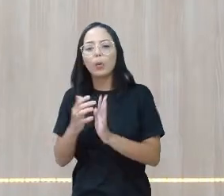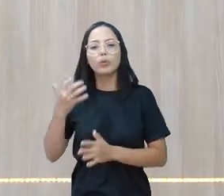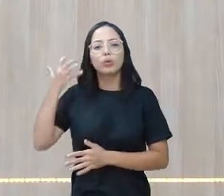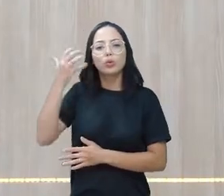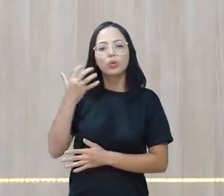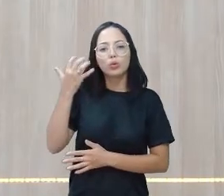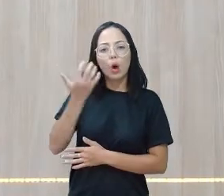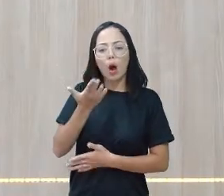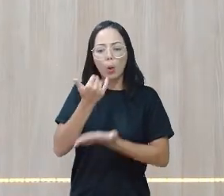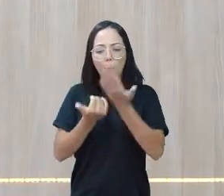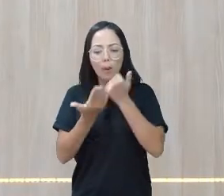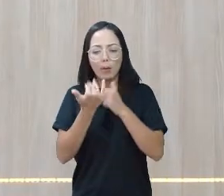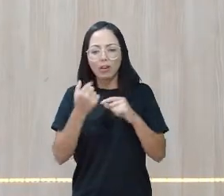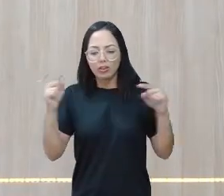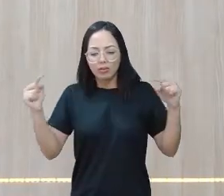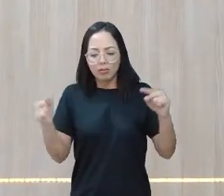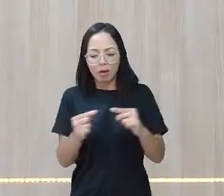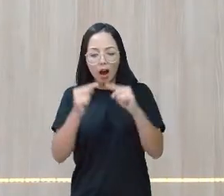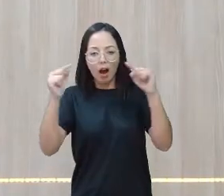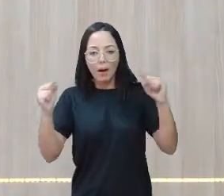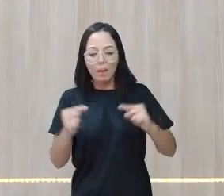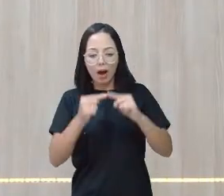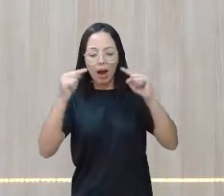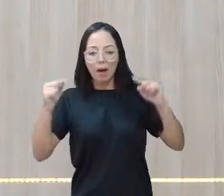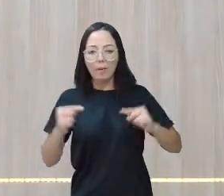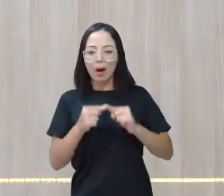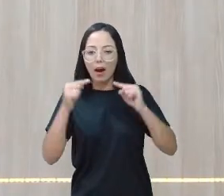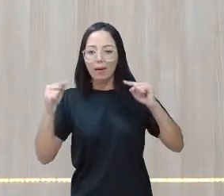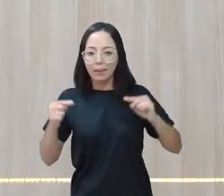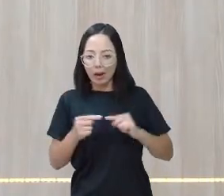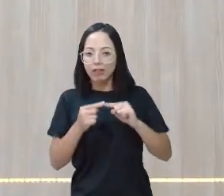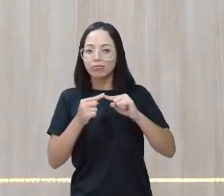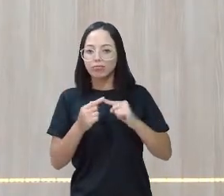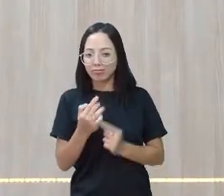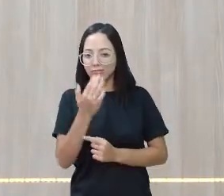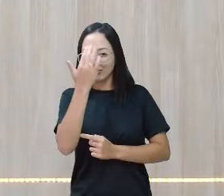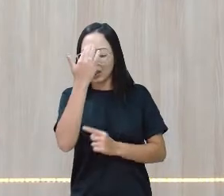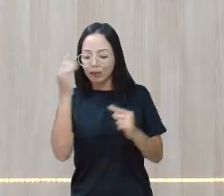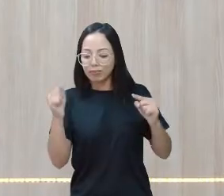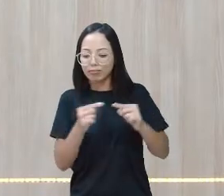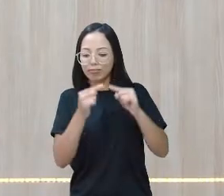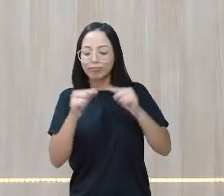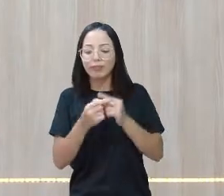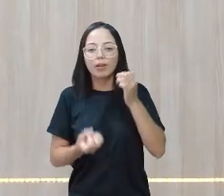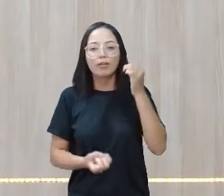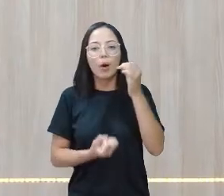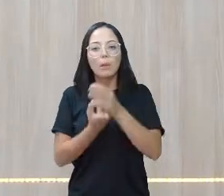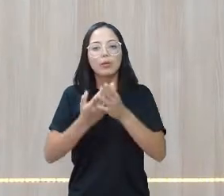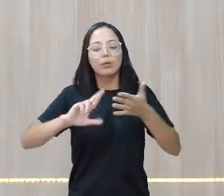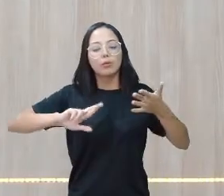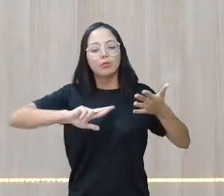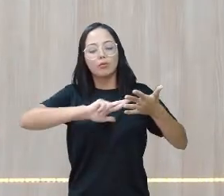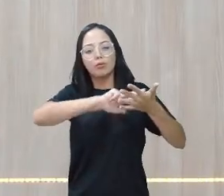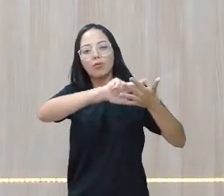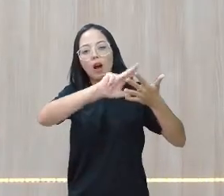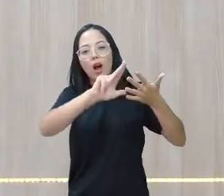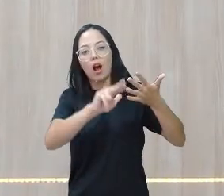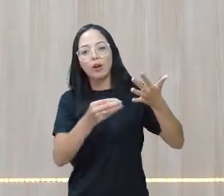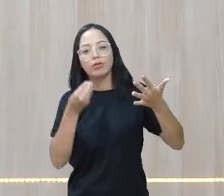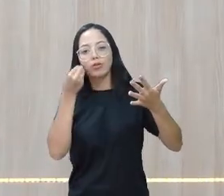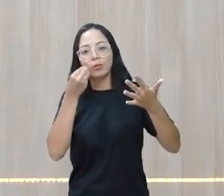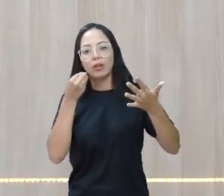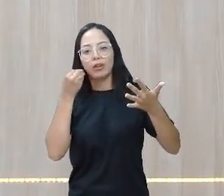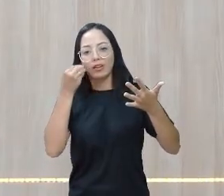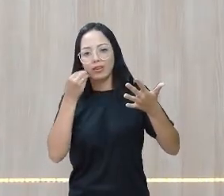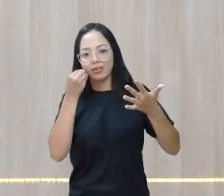paladar. Eles vão se cruzando aí, os 5 sentidos vão se cruzando e formando uma infinidade de